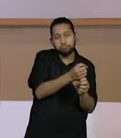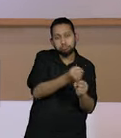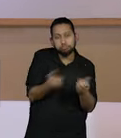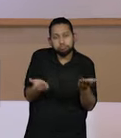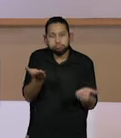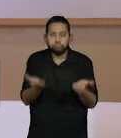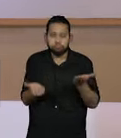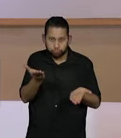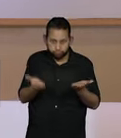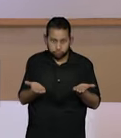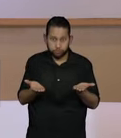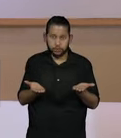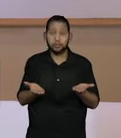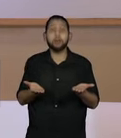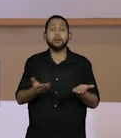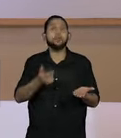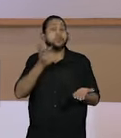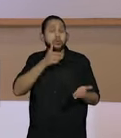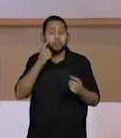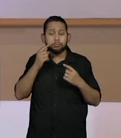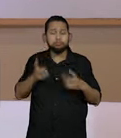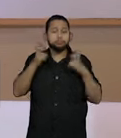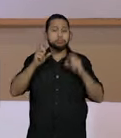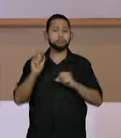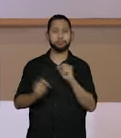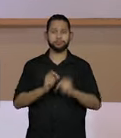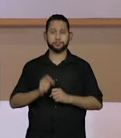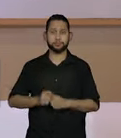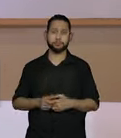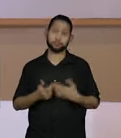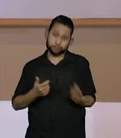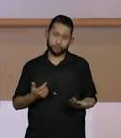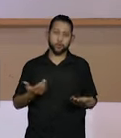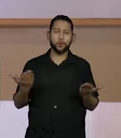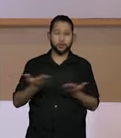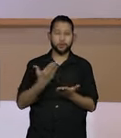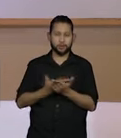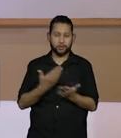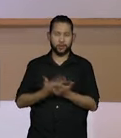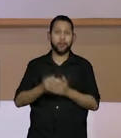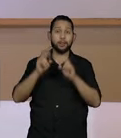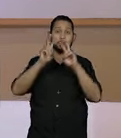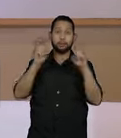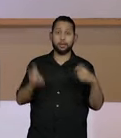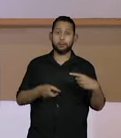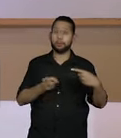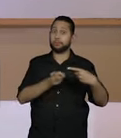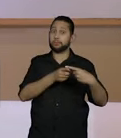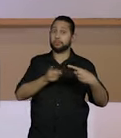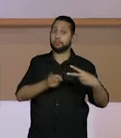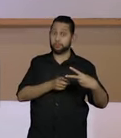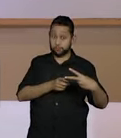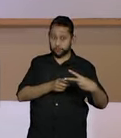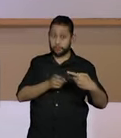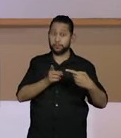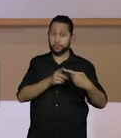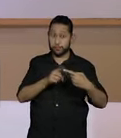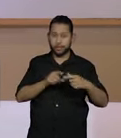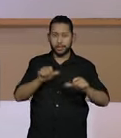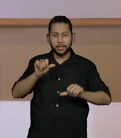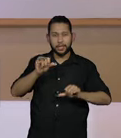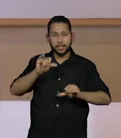Por isso que eu disse para vocês, no tema da aula, que nós vamos ter transformações químicas,